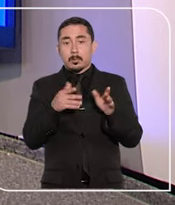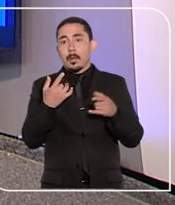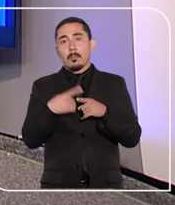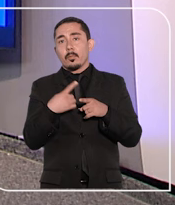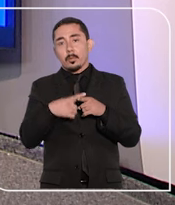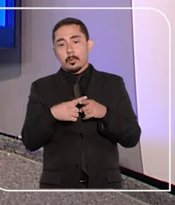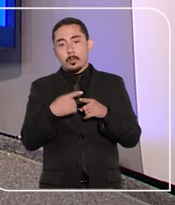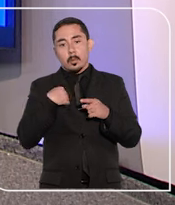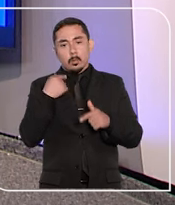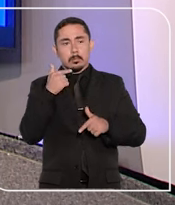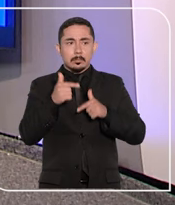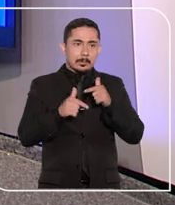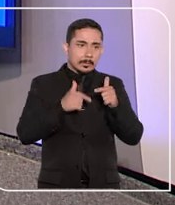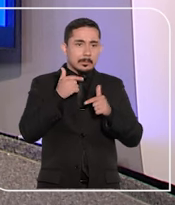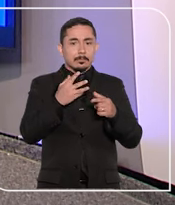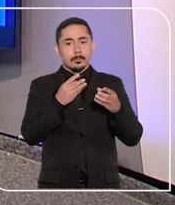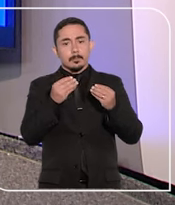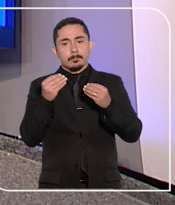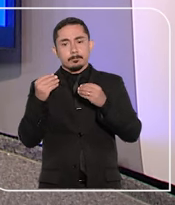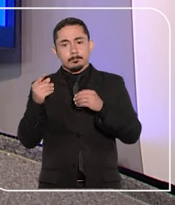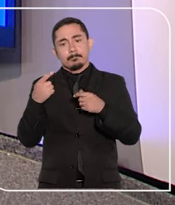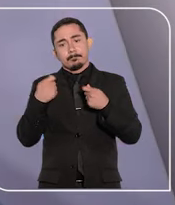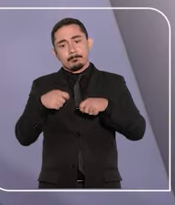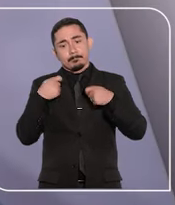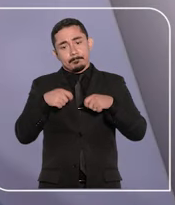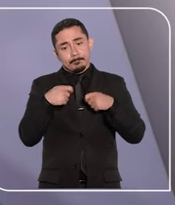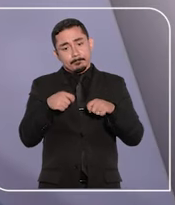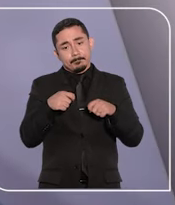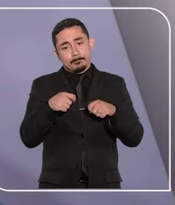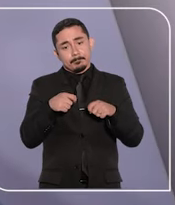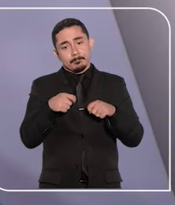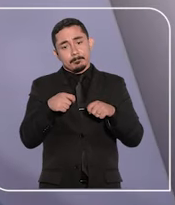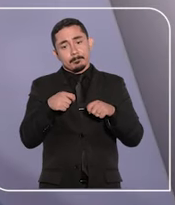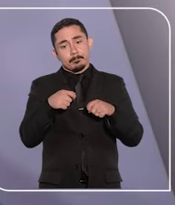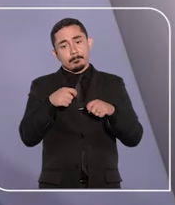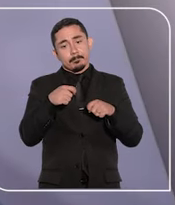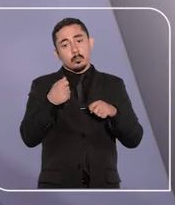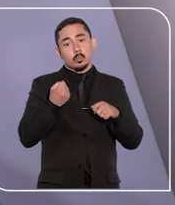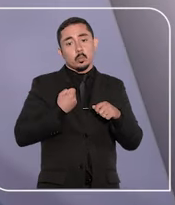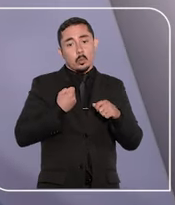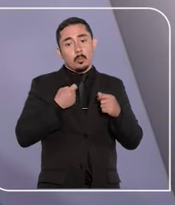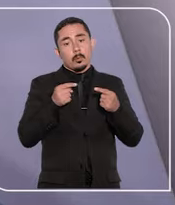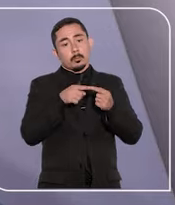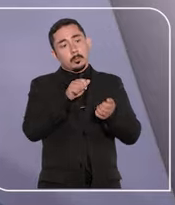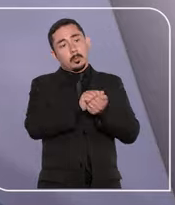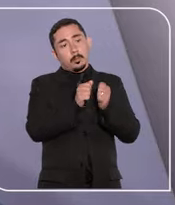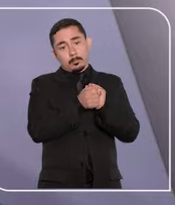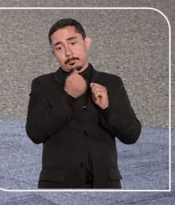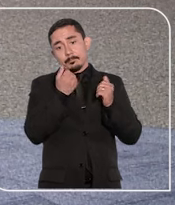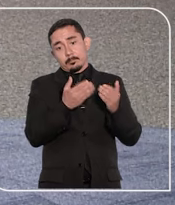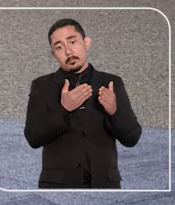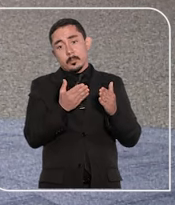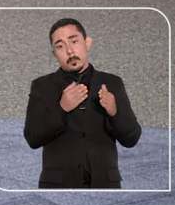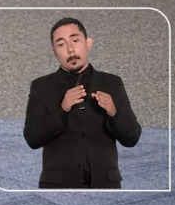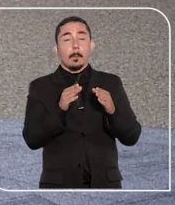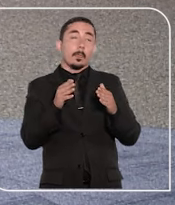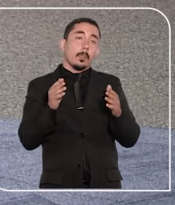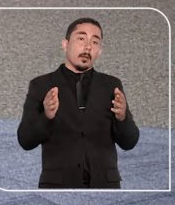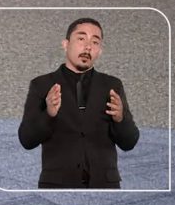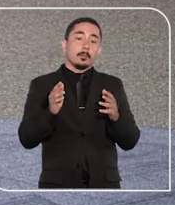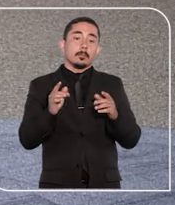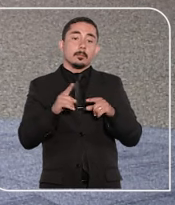trabalho desenvolvido, né, ele tem que ser remunerado de uma forma adequada. Ah, mas e